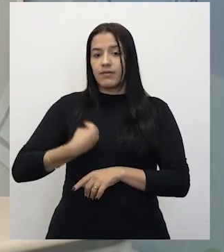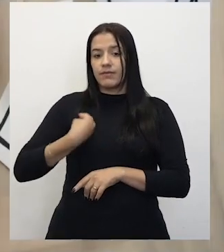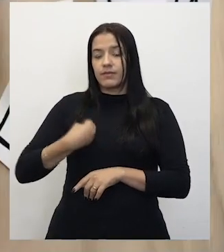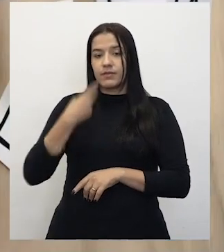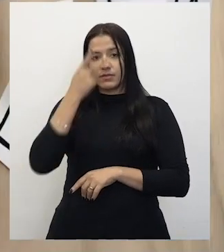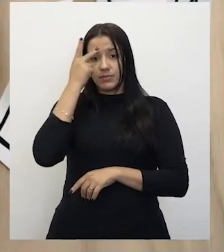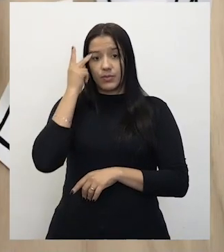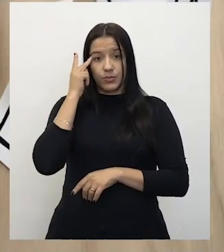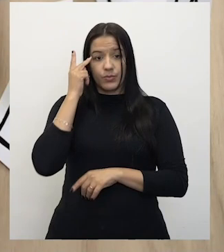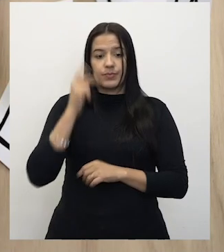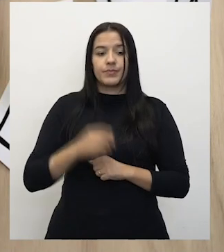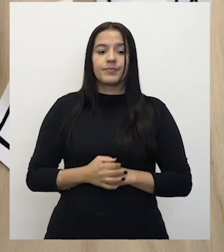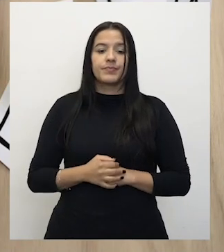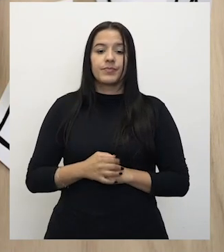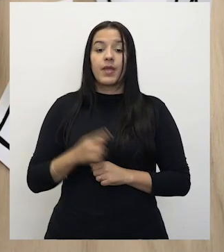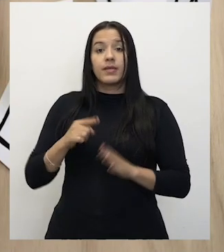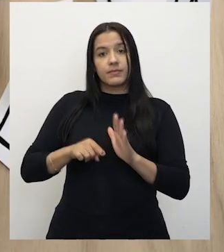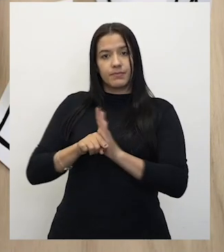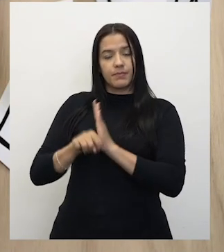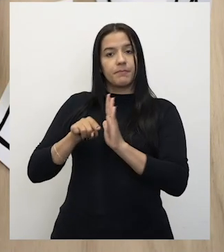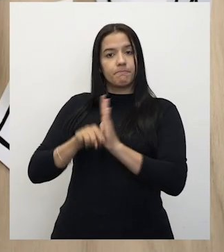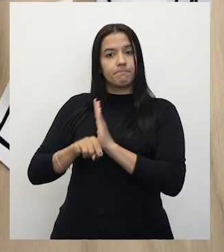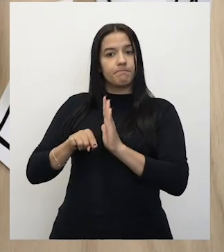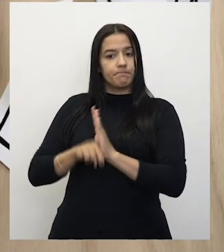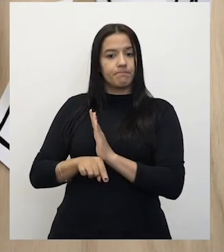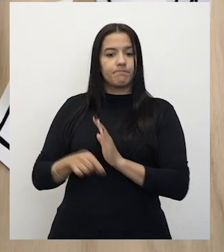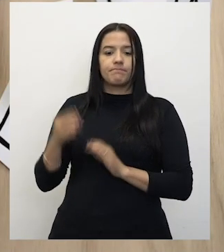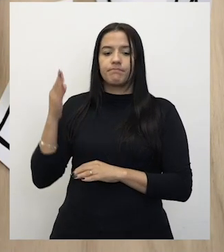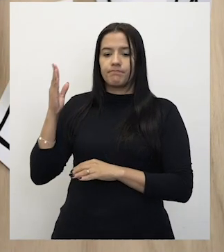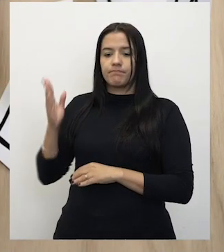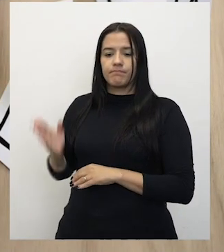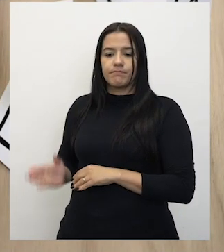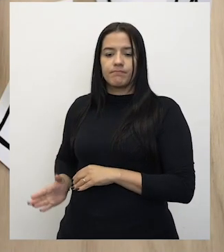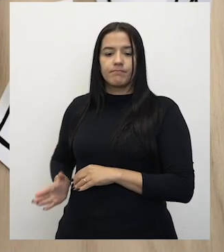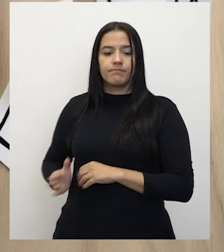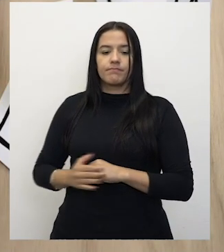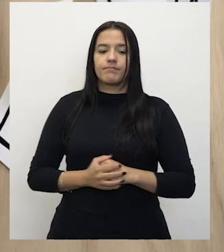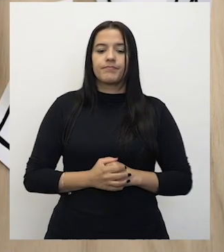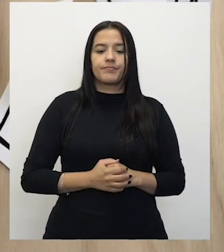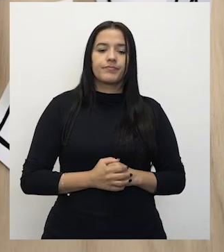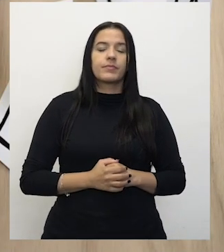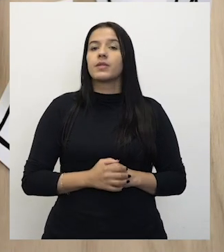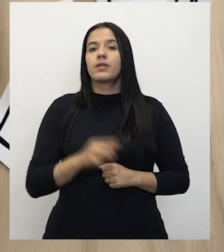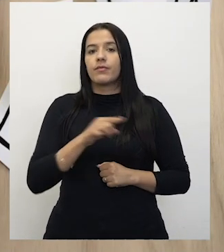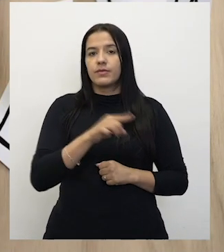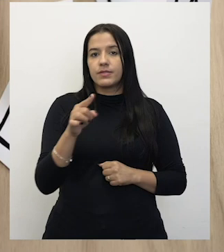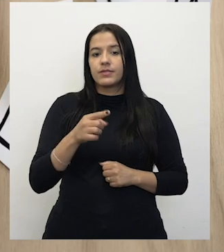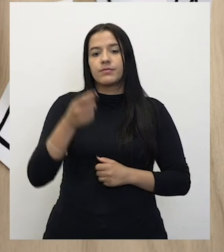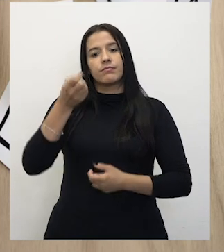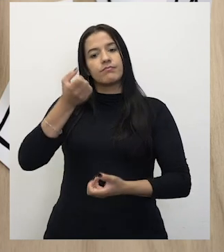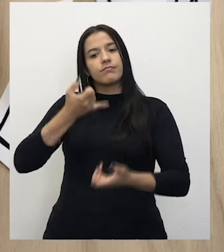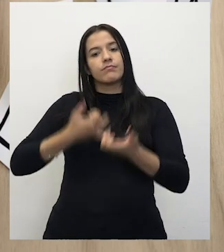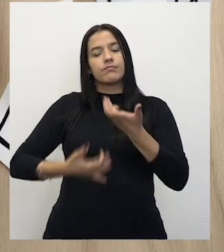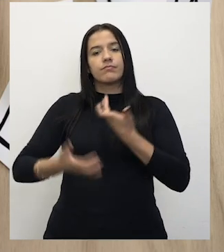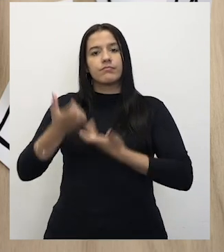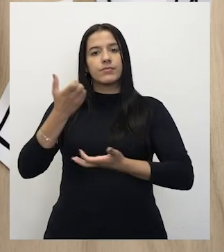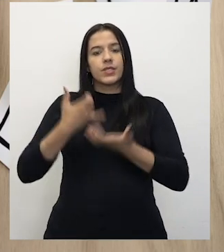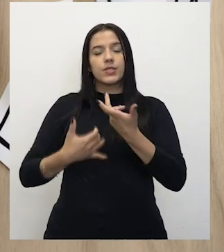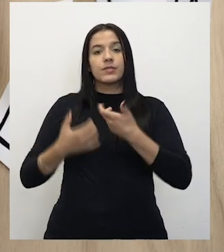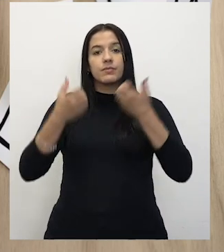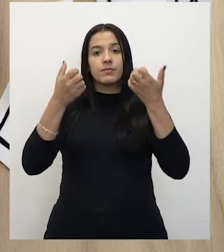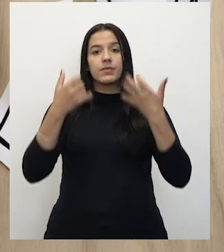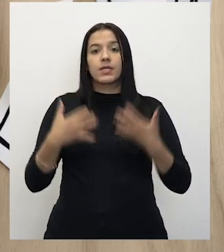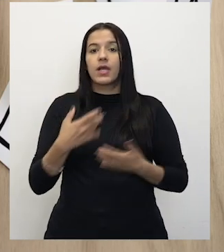lá. Como anda o desenvolvimento das ações do projeto? Conta pra gente, pessoal, o que está dando certo